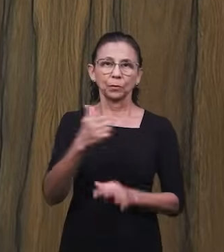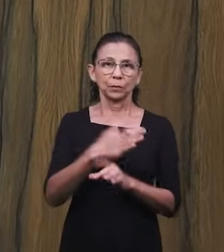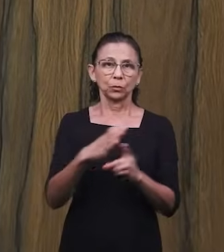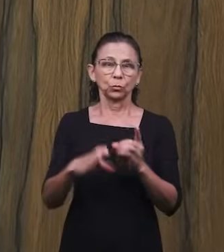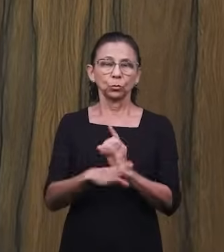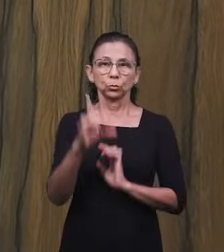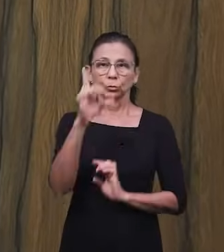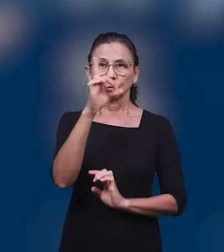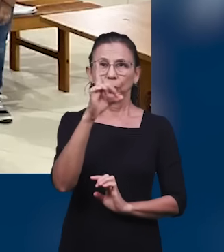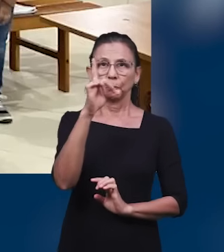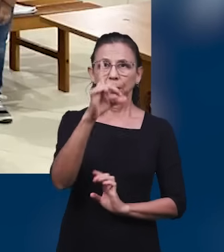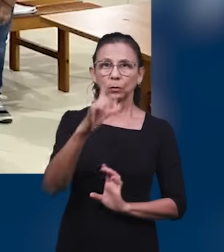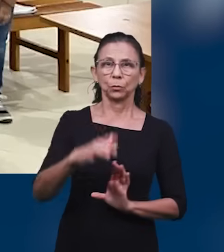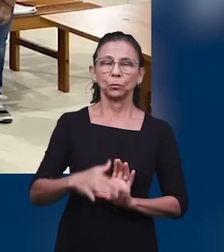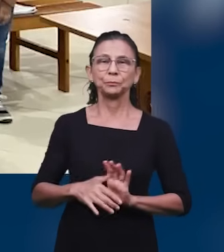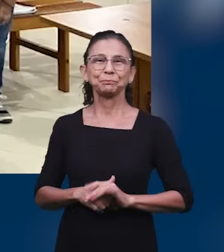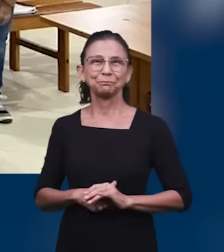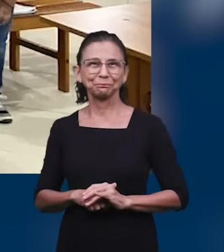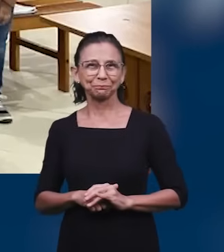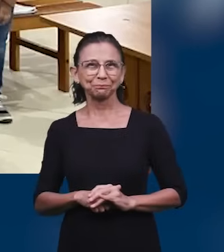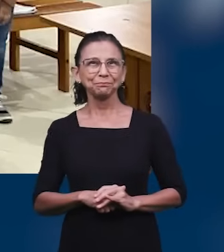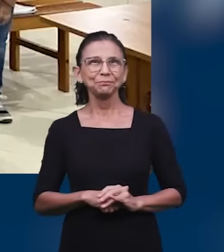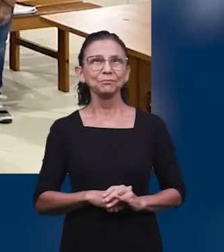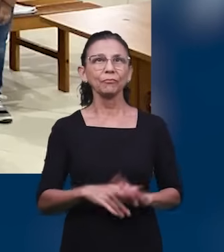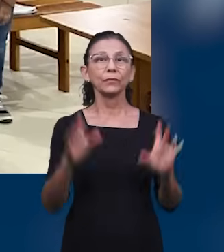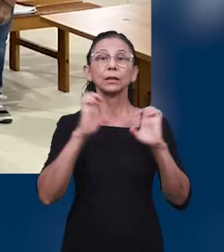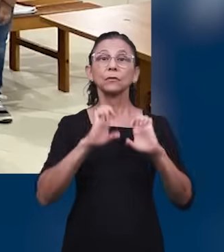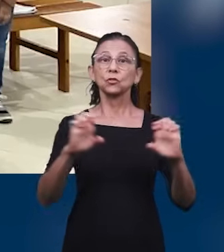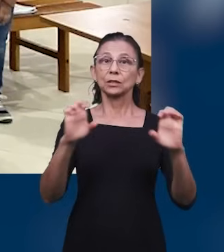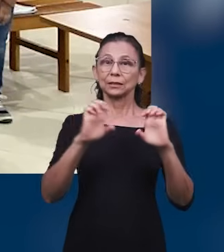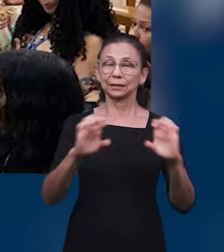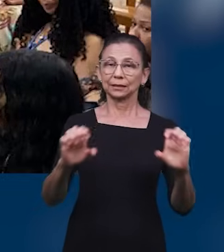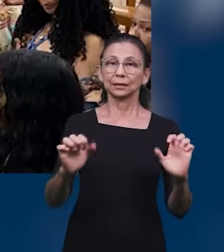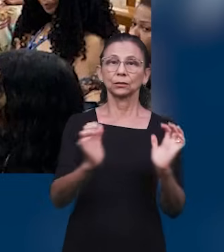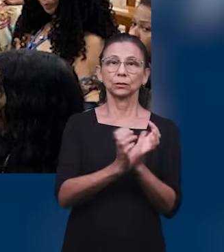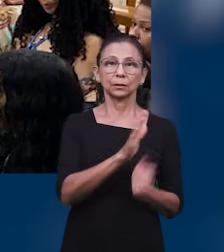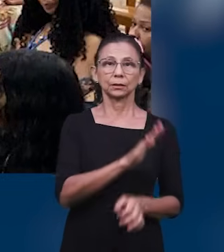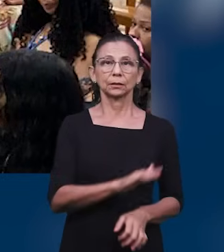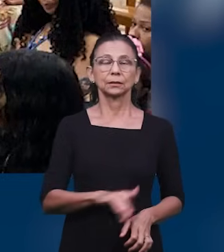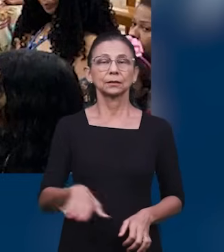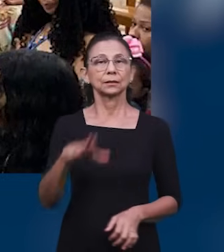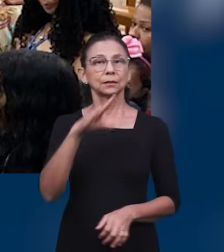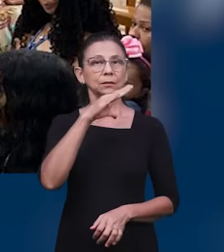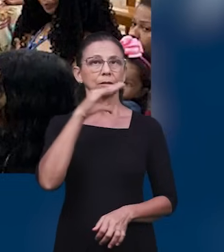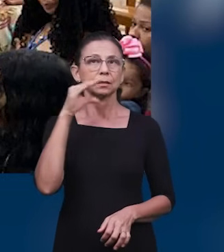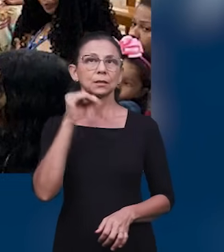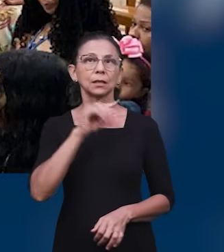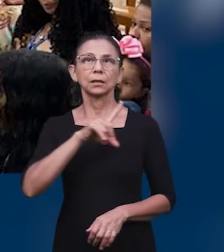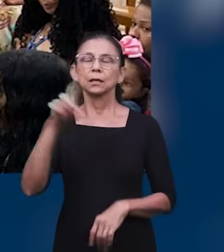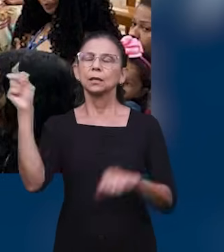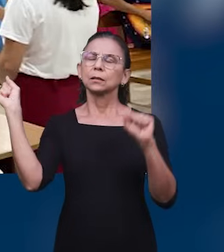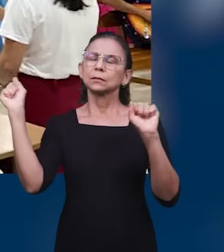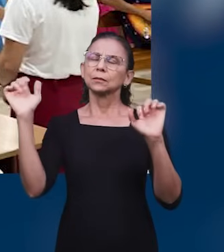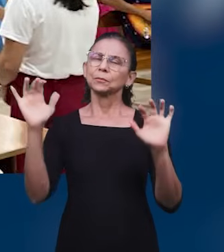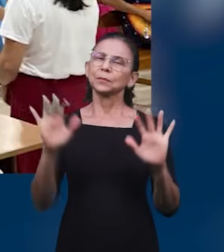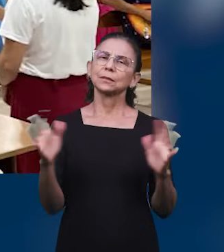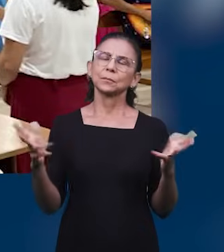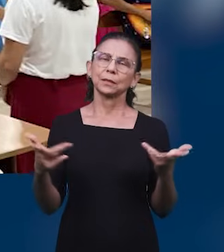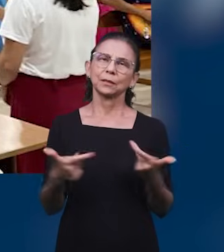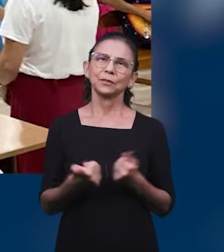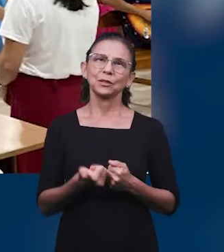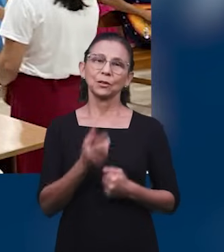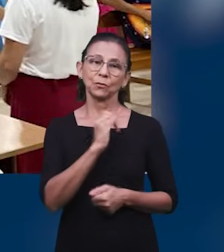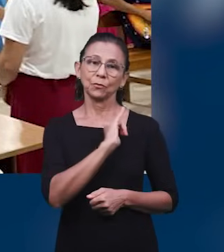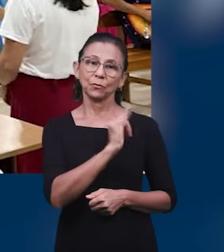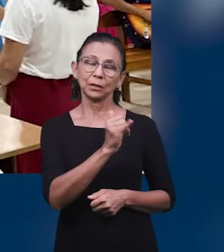Mato Grosso do Sul, foi realizada no domingo a evangelização de classes. O Senhor operou uma bênção maravilhosa, falando com cada um